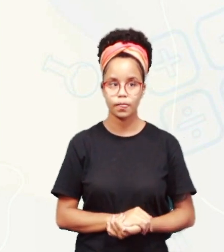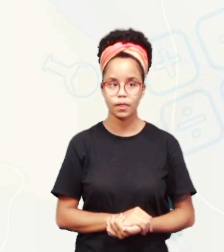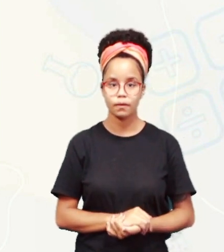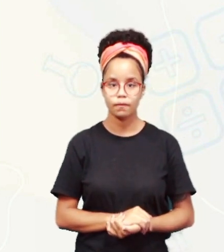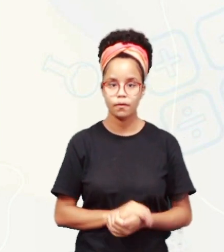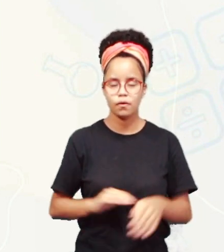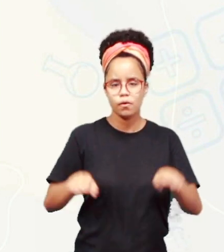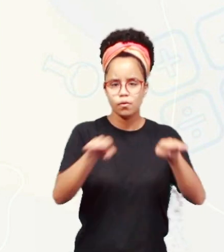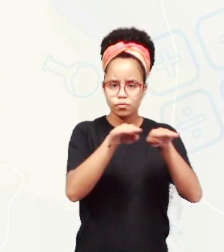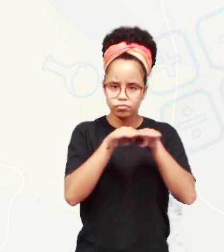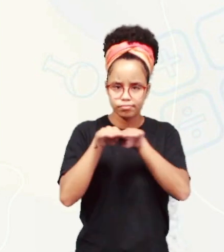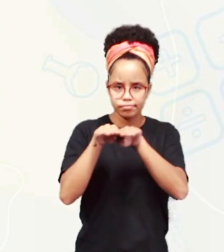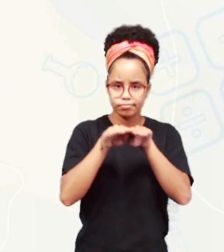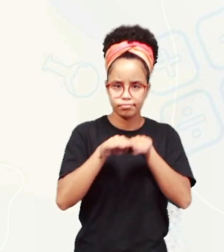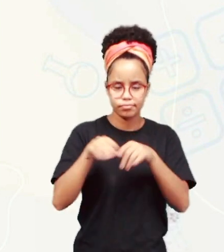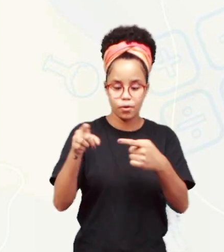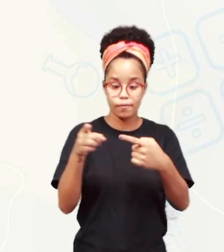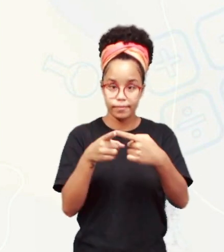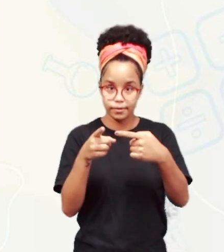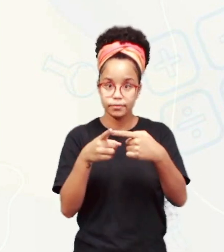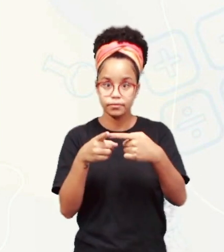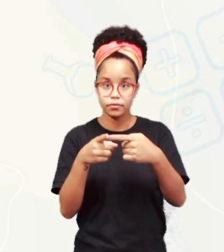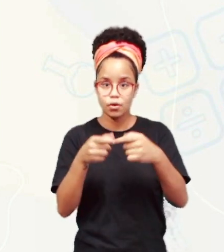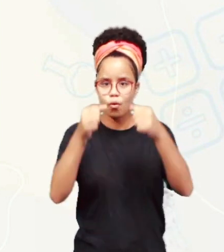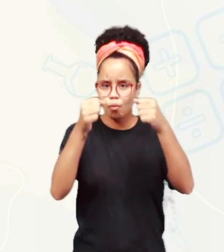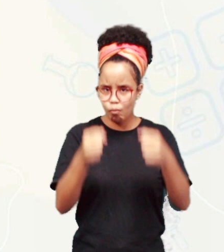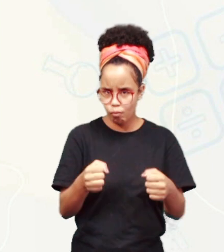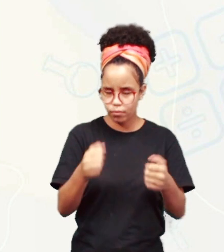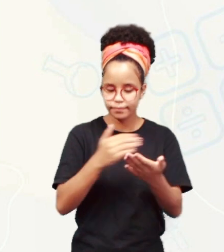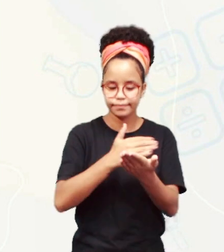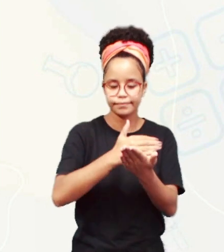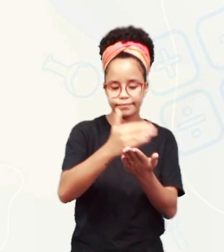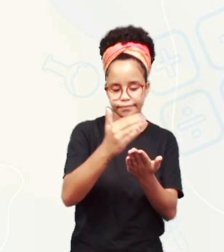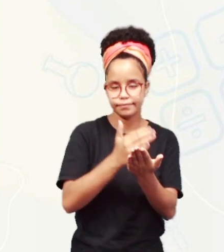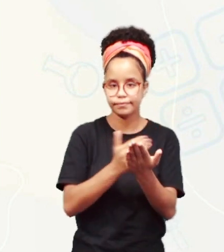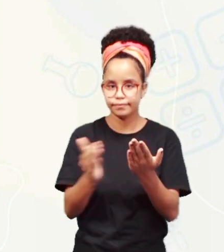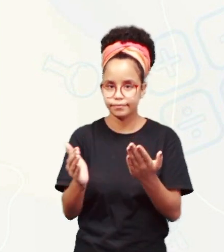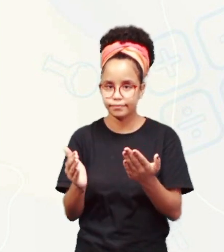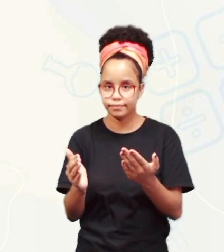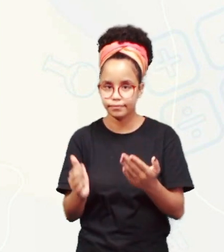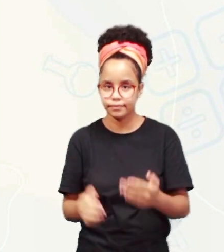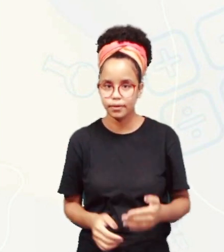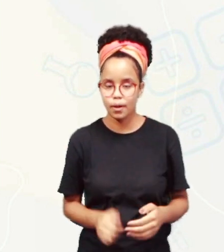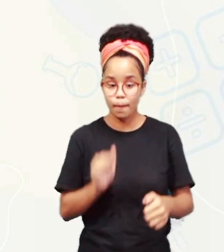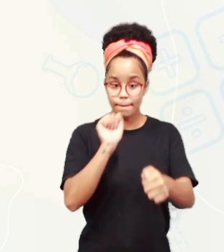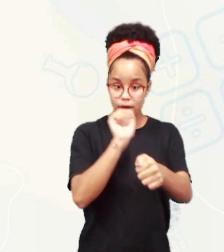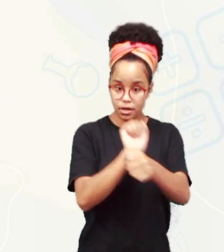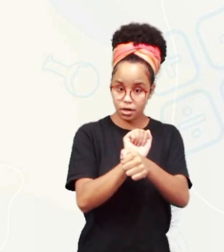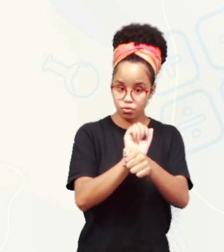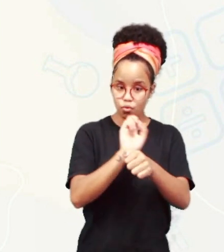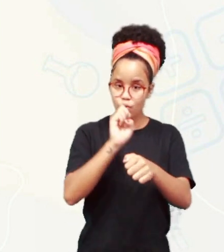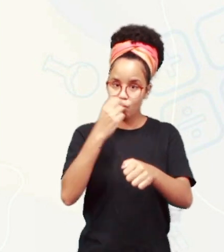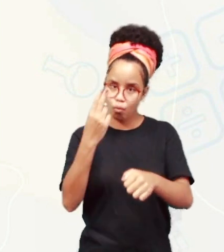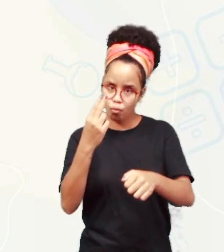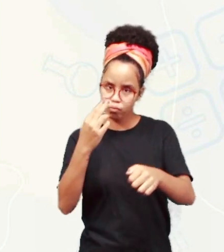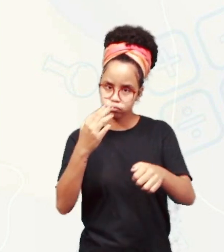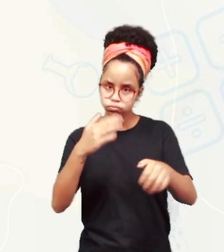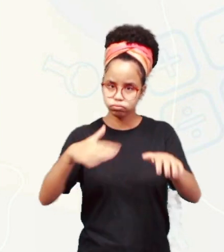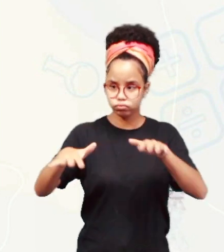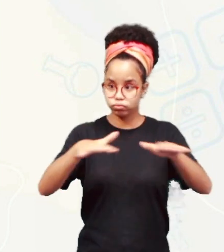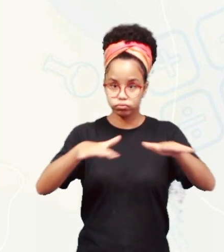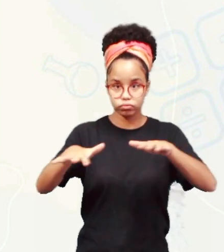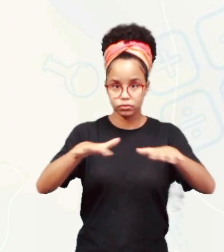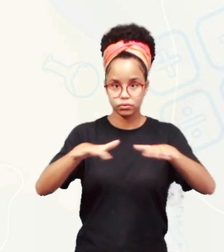e o equilíbrio mecânico ele pode ser dividido em estático e de nome